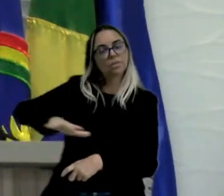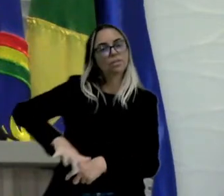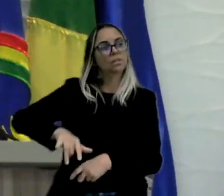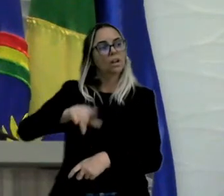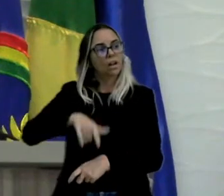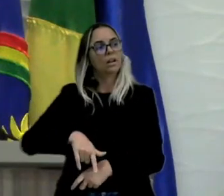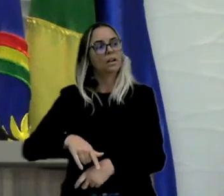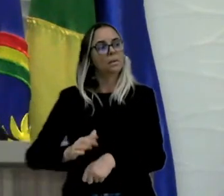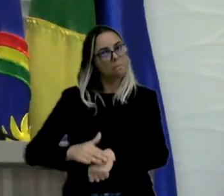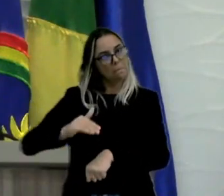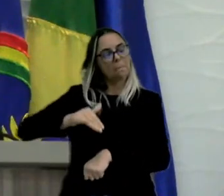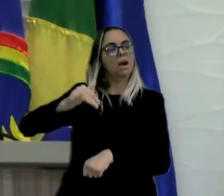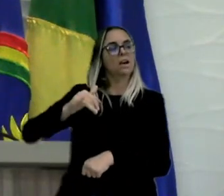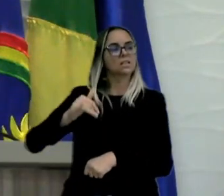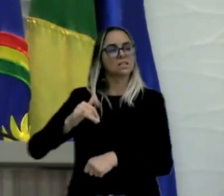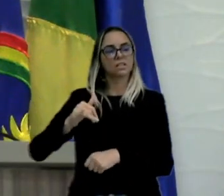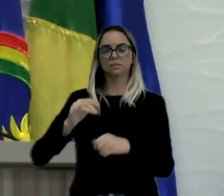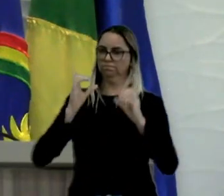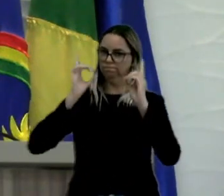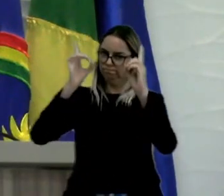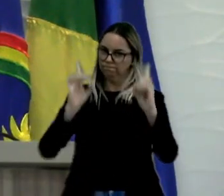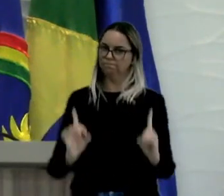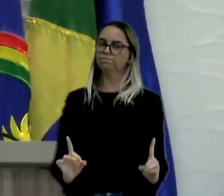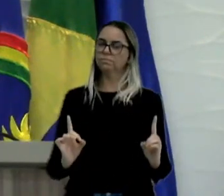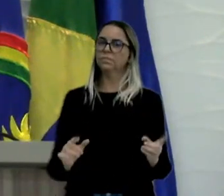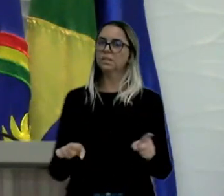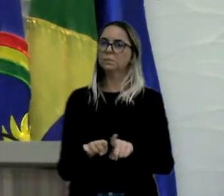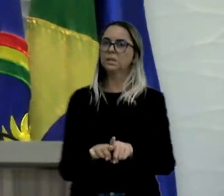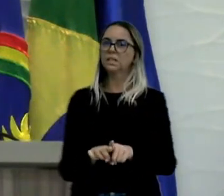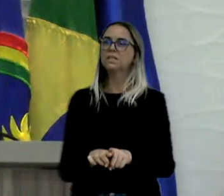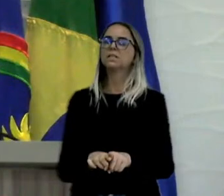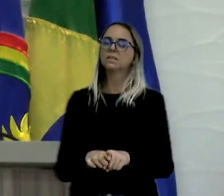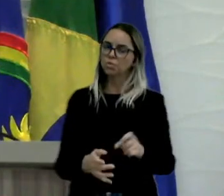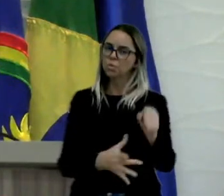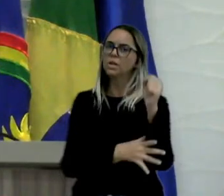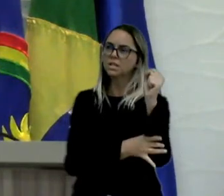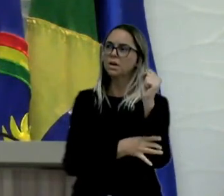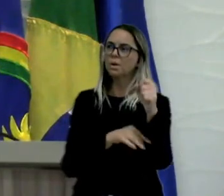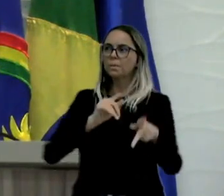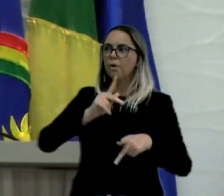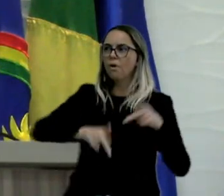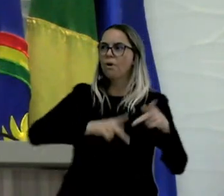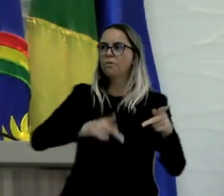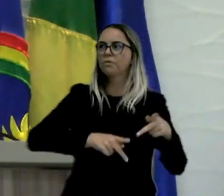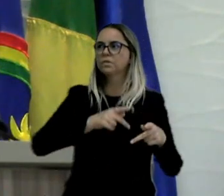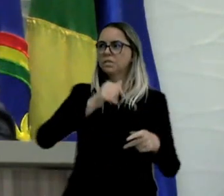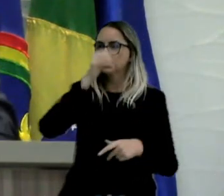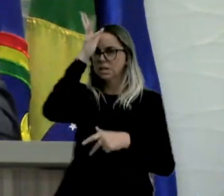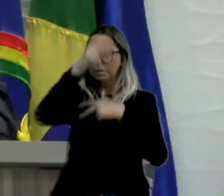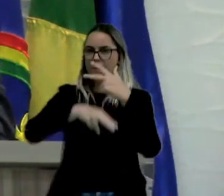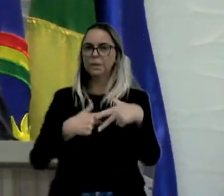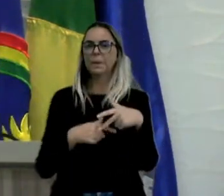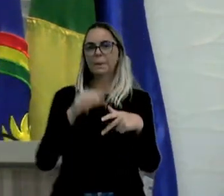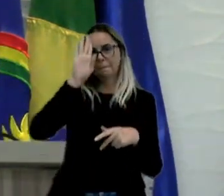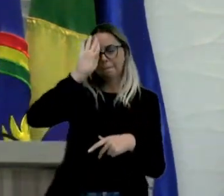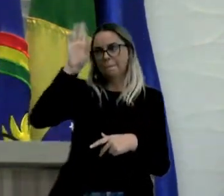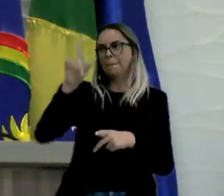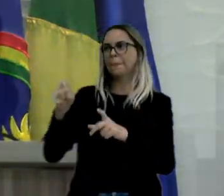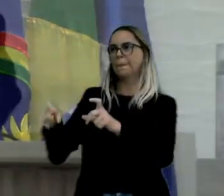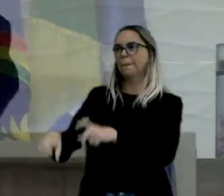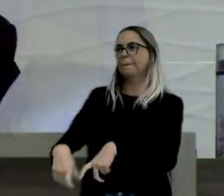dê mais dignidade mais segurança ao povo do nosso município Principalmente aqueles que moram na zona rural